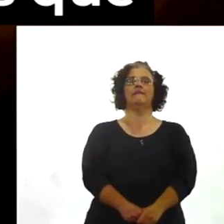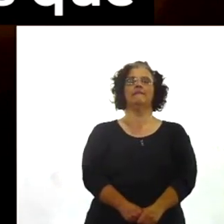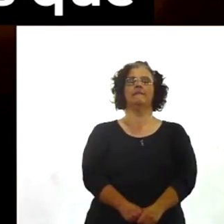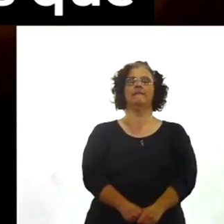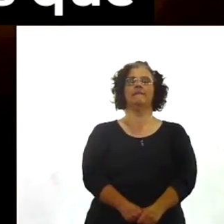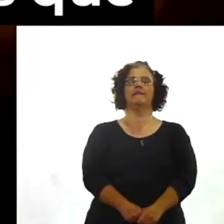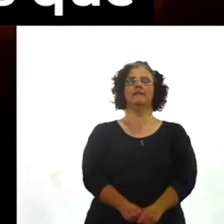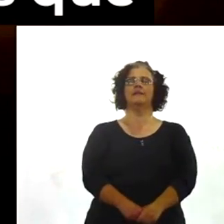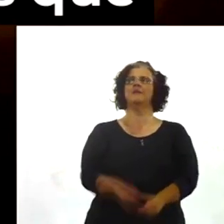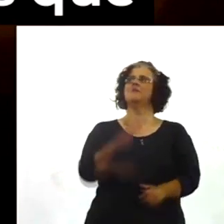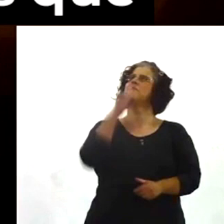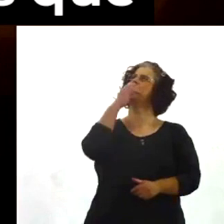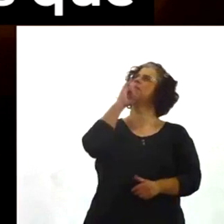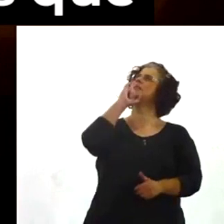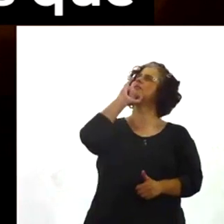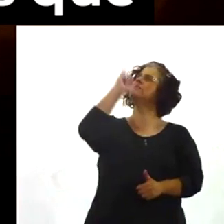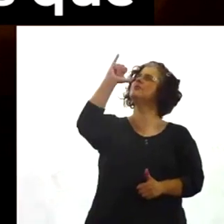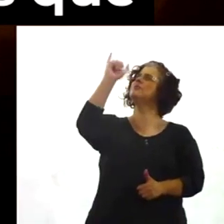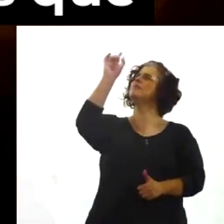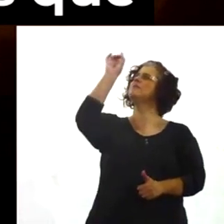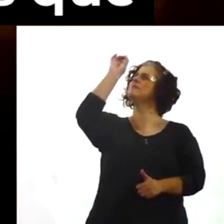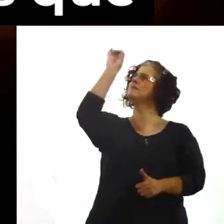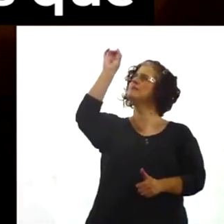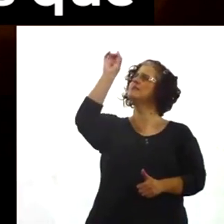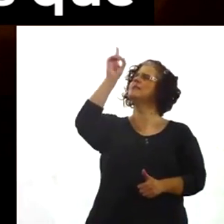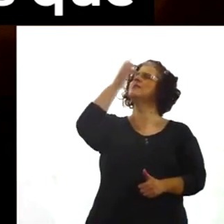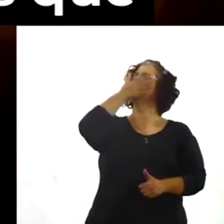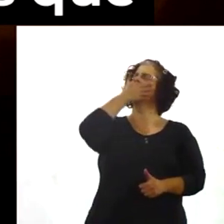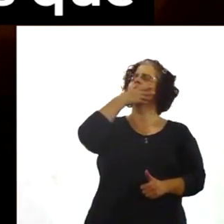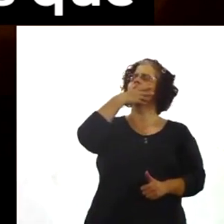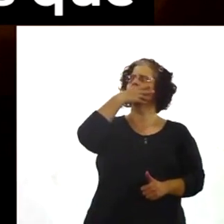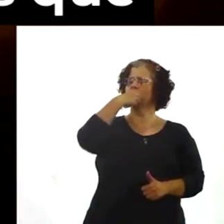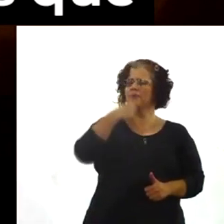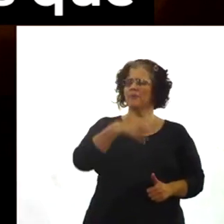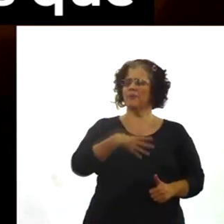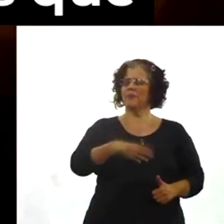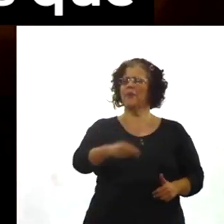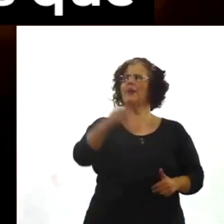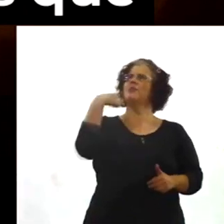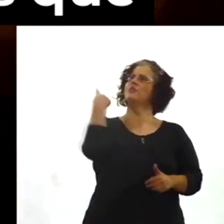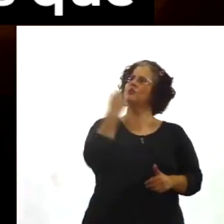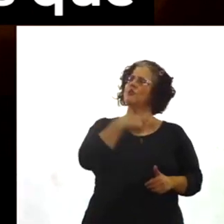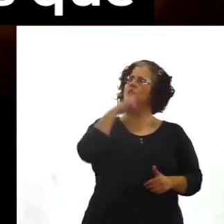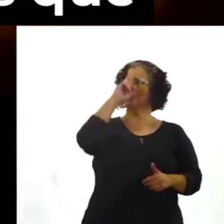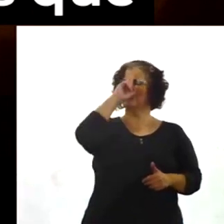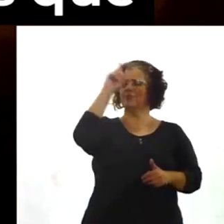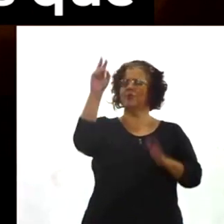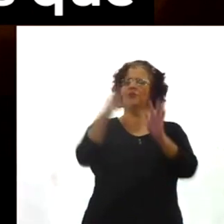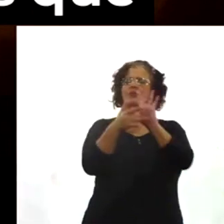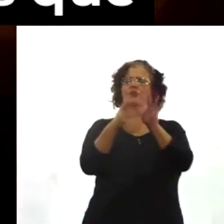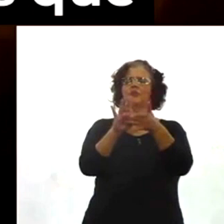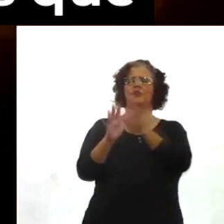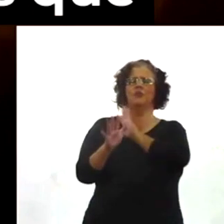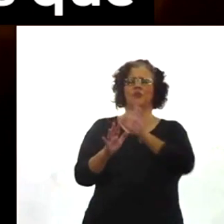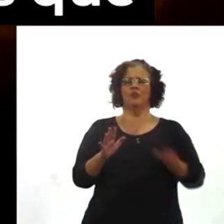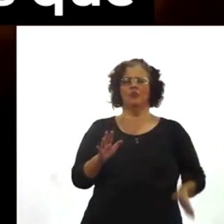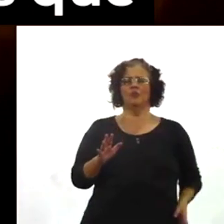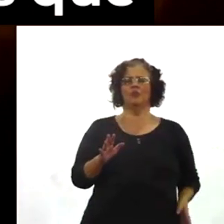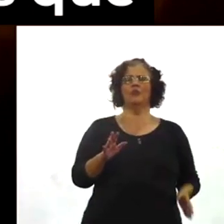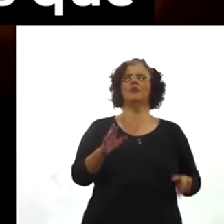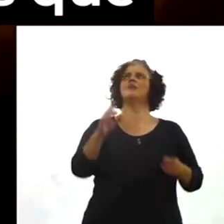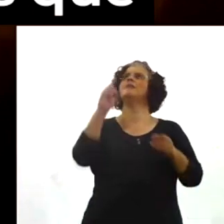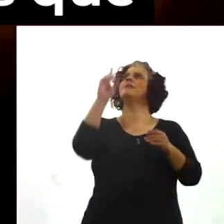Bendito seja o Deus e Pai de nosso Senhor Jesus Cristo, o Pai de misericórdias e Deus de